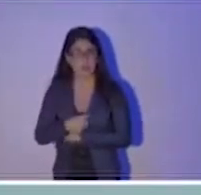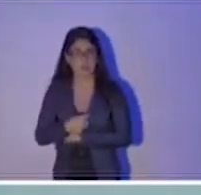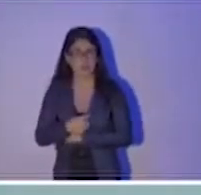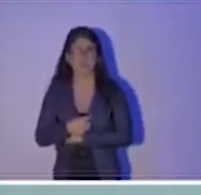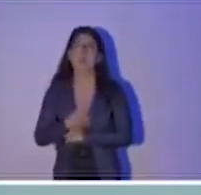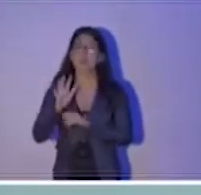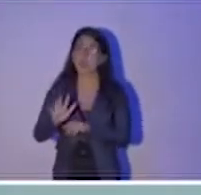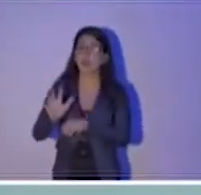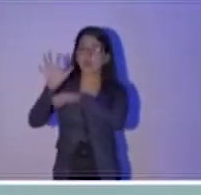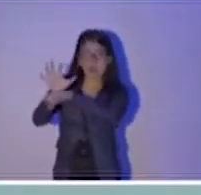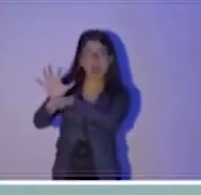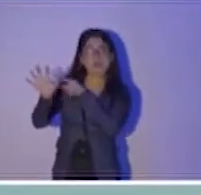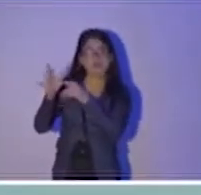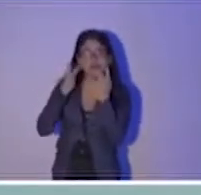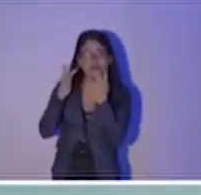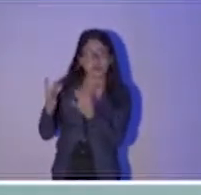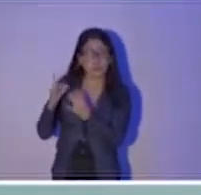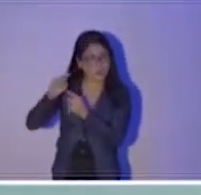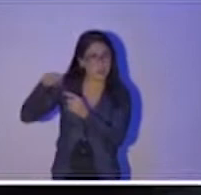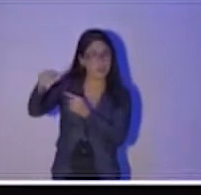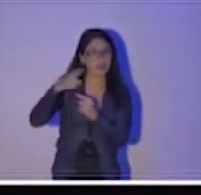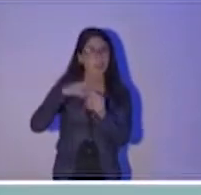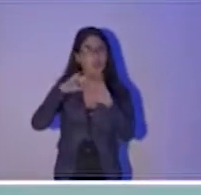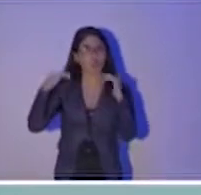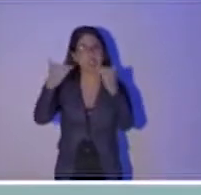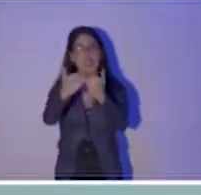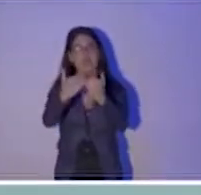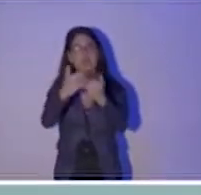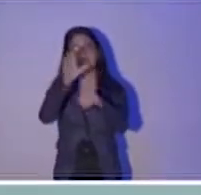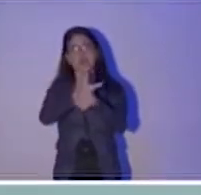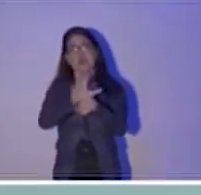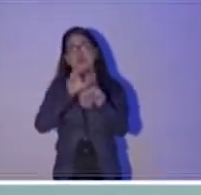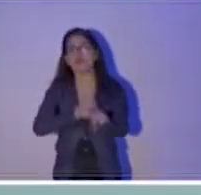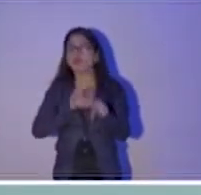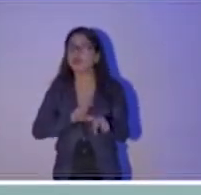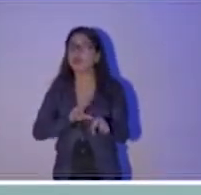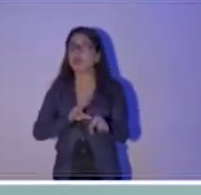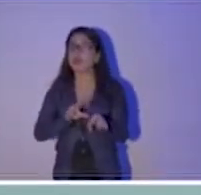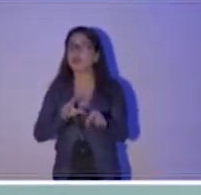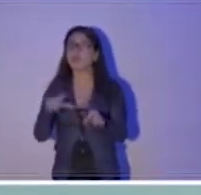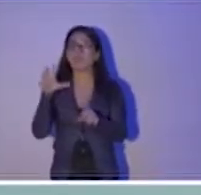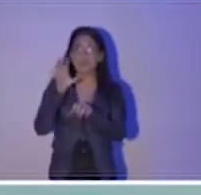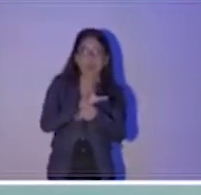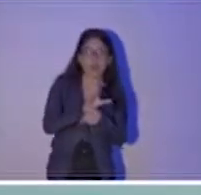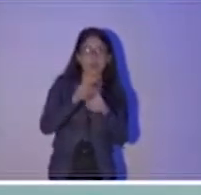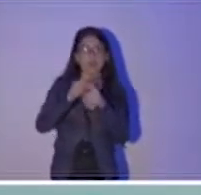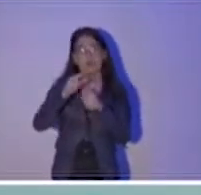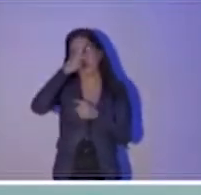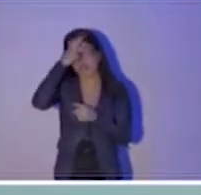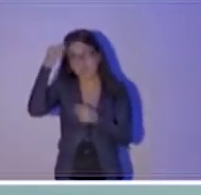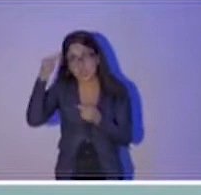de Educação, o Conselho Municipal de Educação, e nós estávamos ali todos juntos, os estados, os